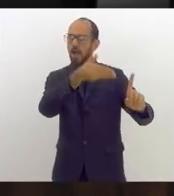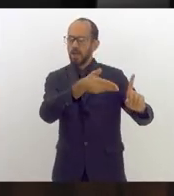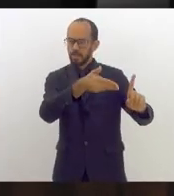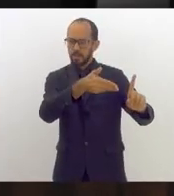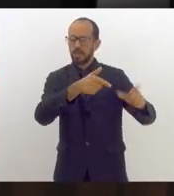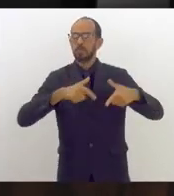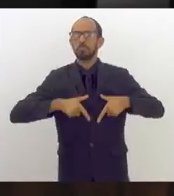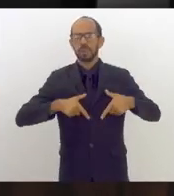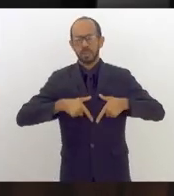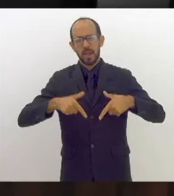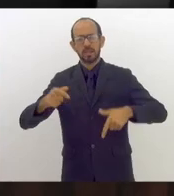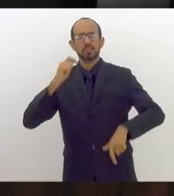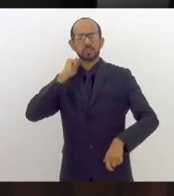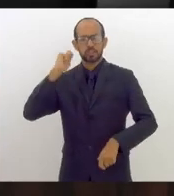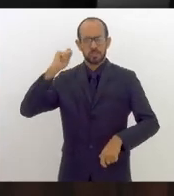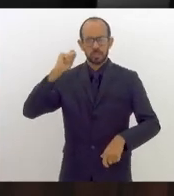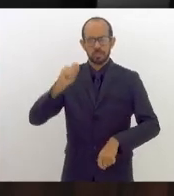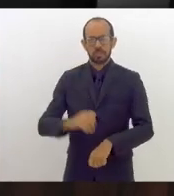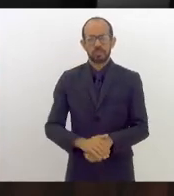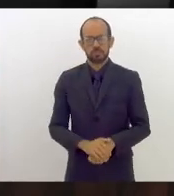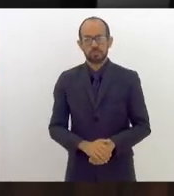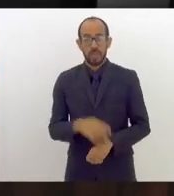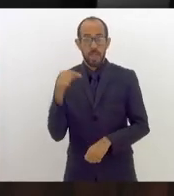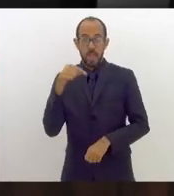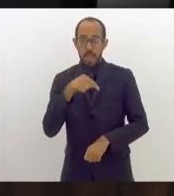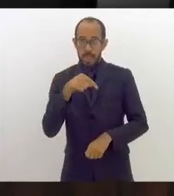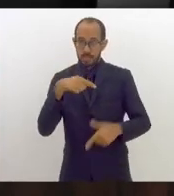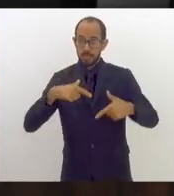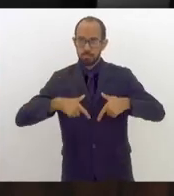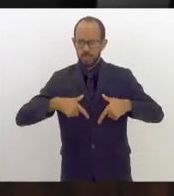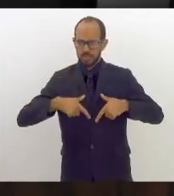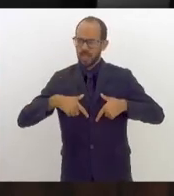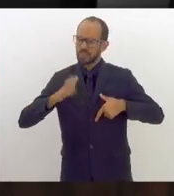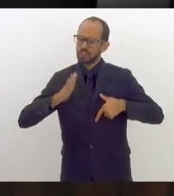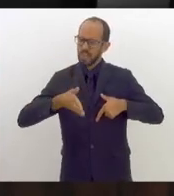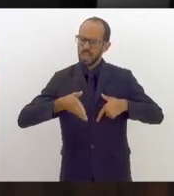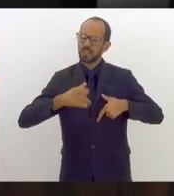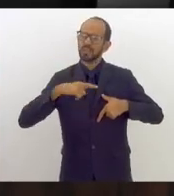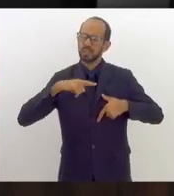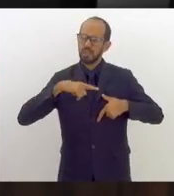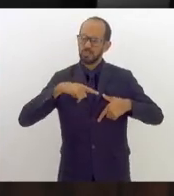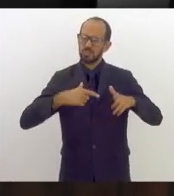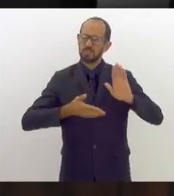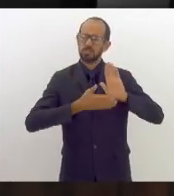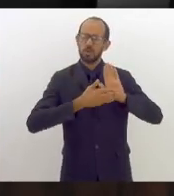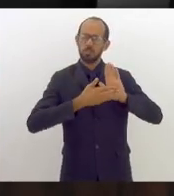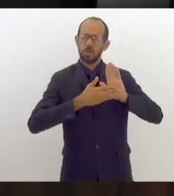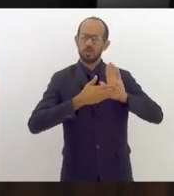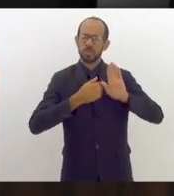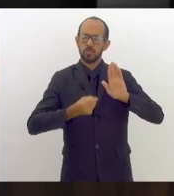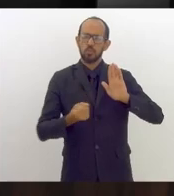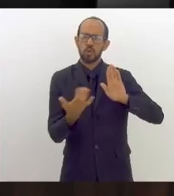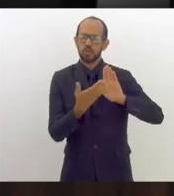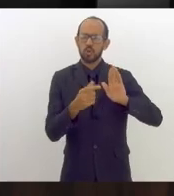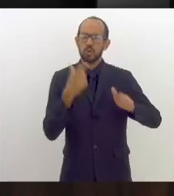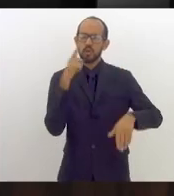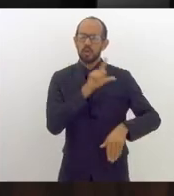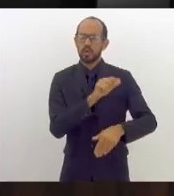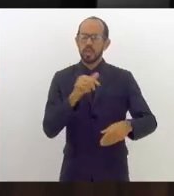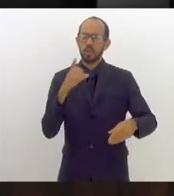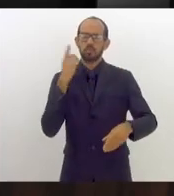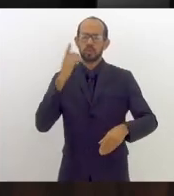Tiradentes essa medalha já foi proposta já algum tempo logo quando eu me eleger deputado estadual pelo